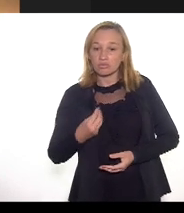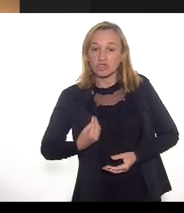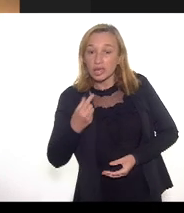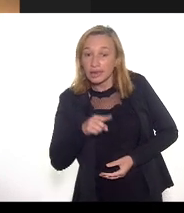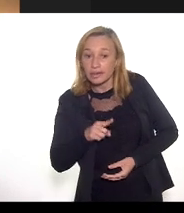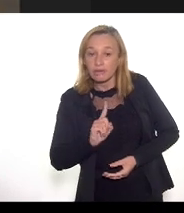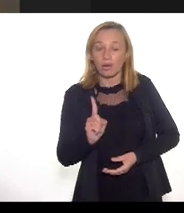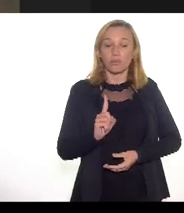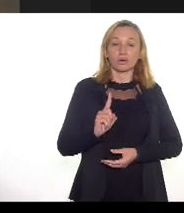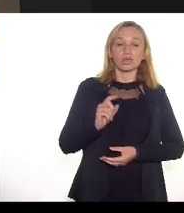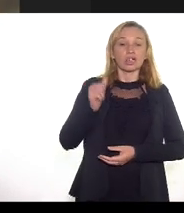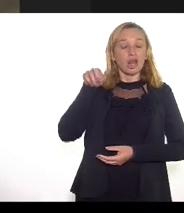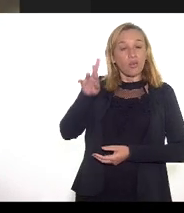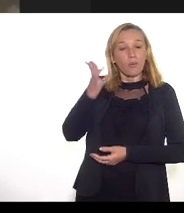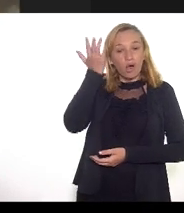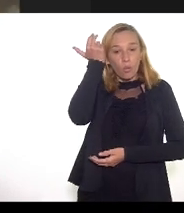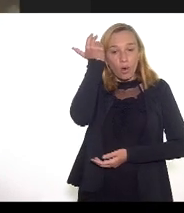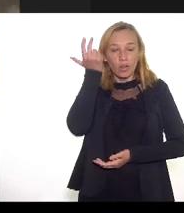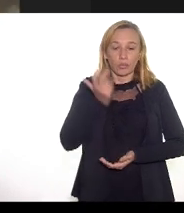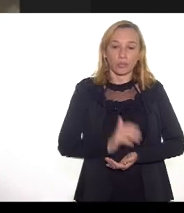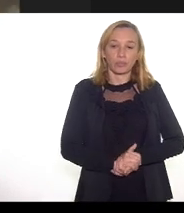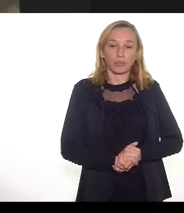Eliomar Coelho.